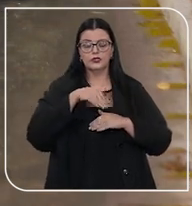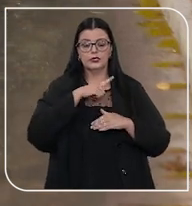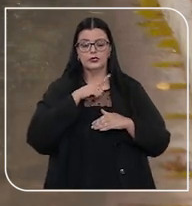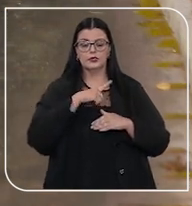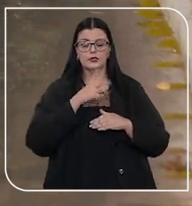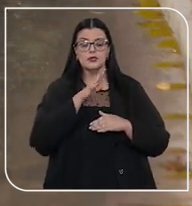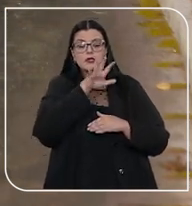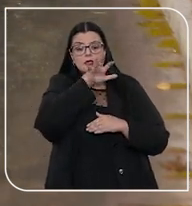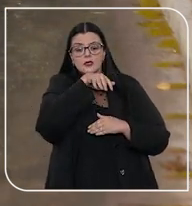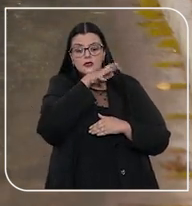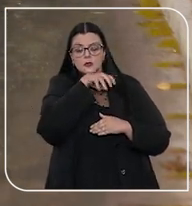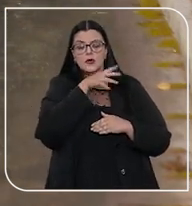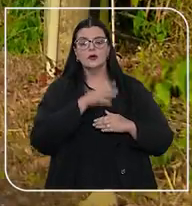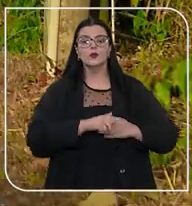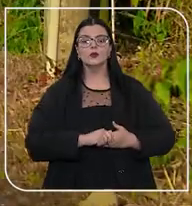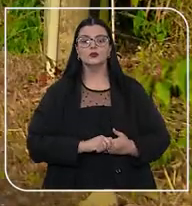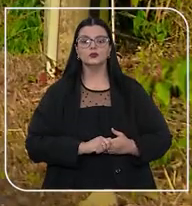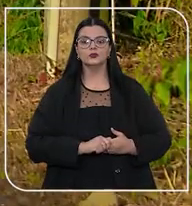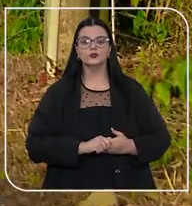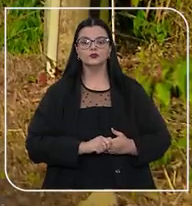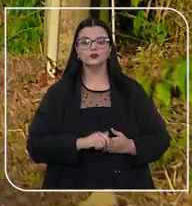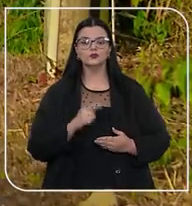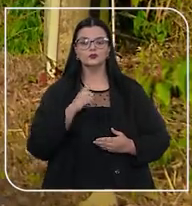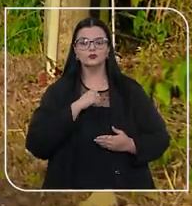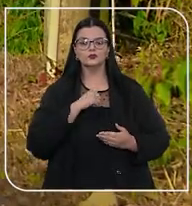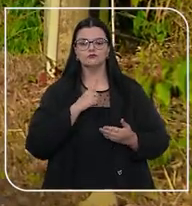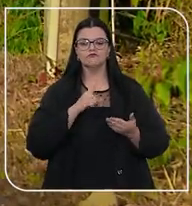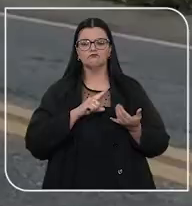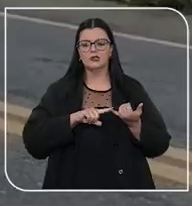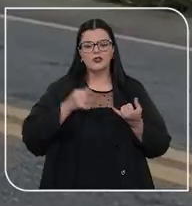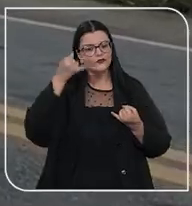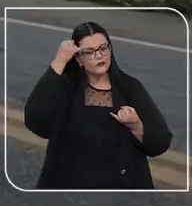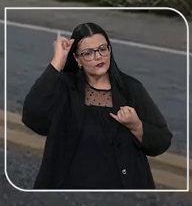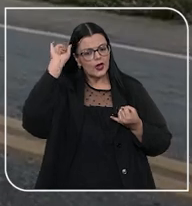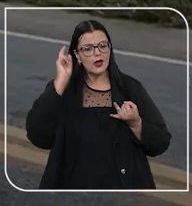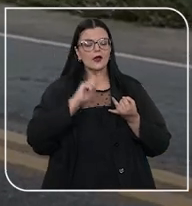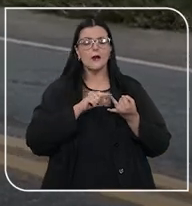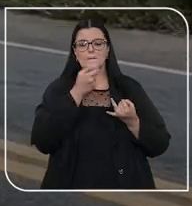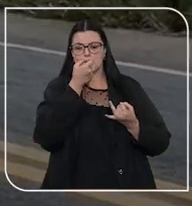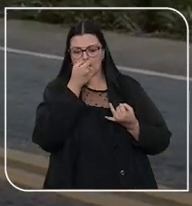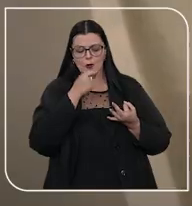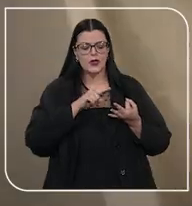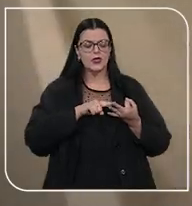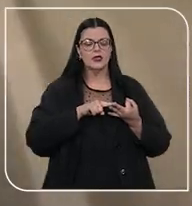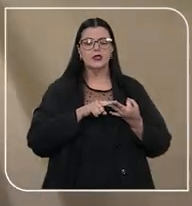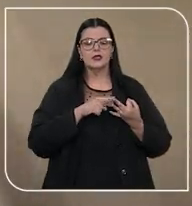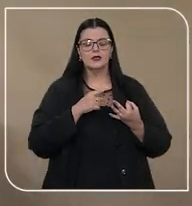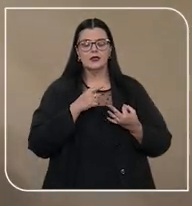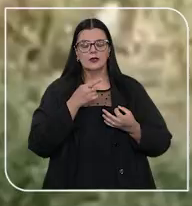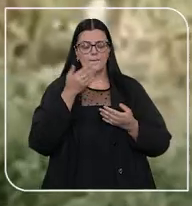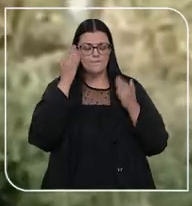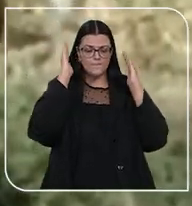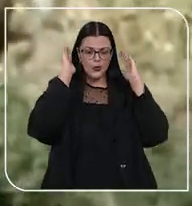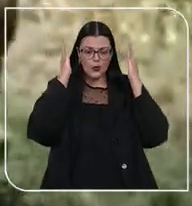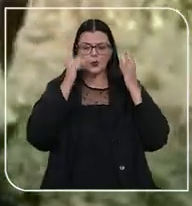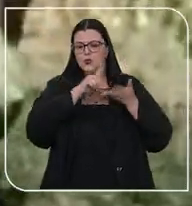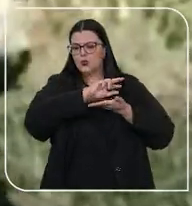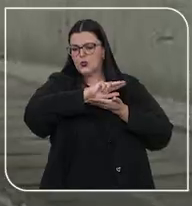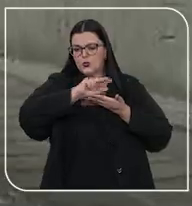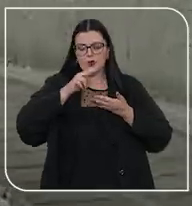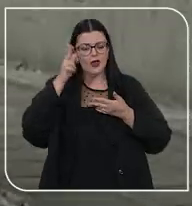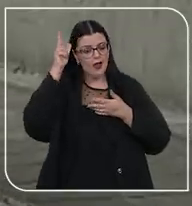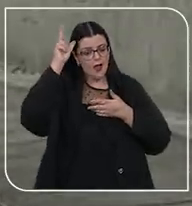vezes são ocupadas por animais e tem de tudo um pouco: vacas, bois, bezerros,